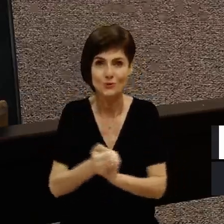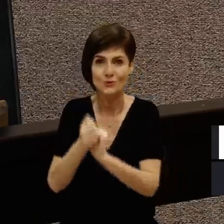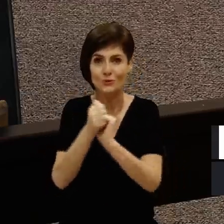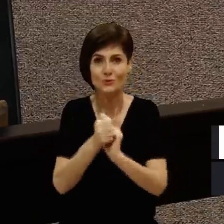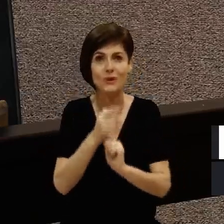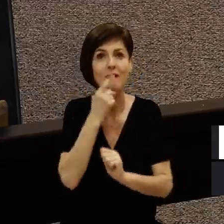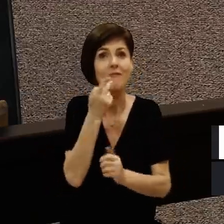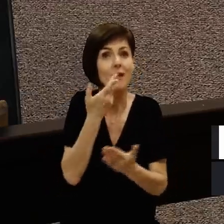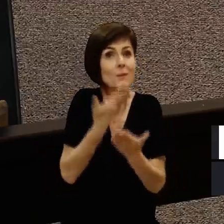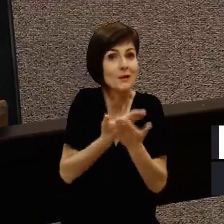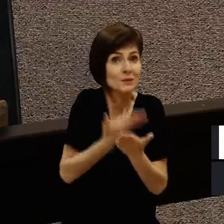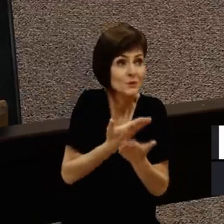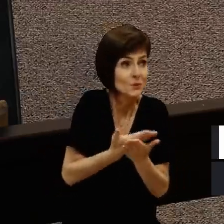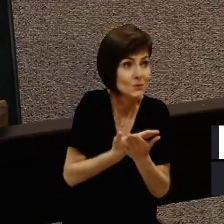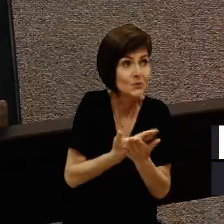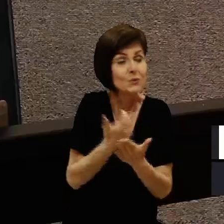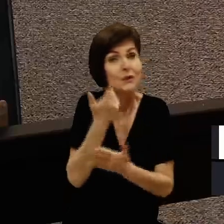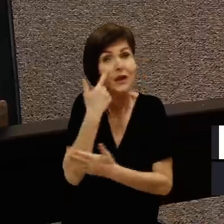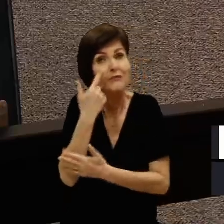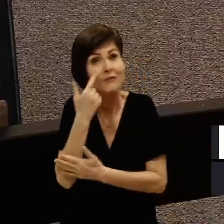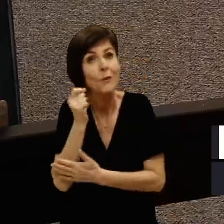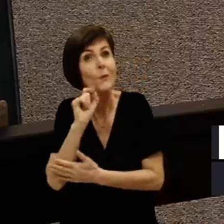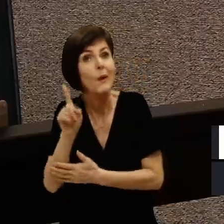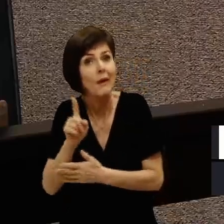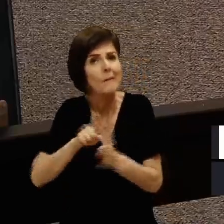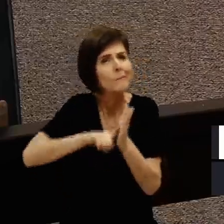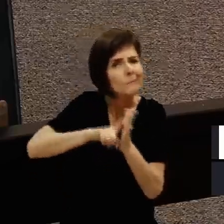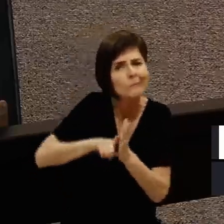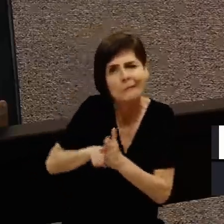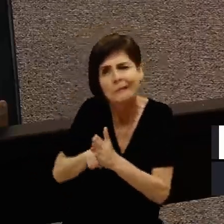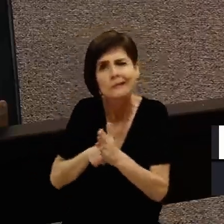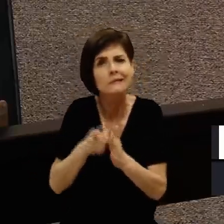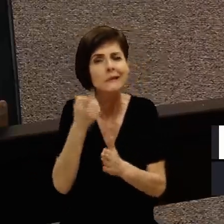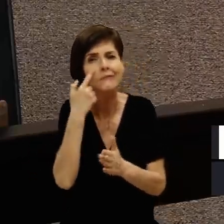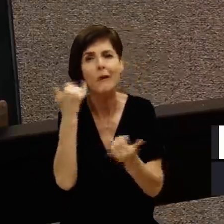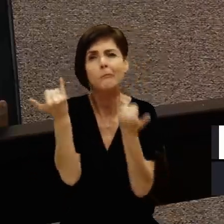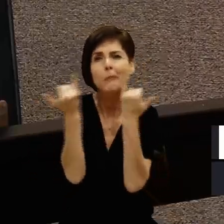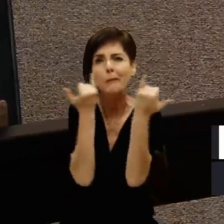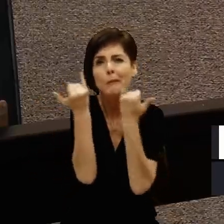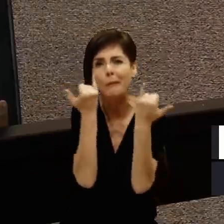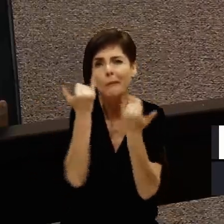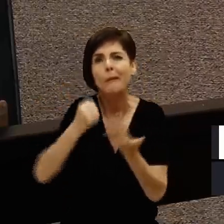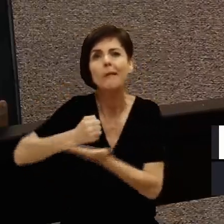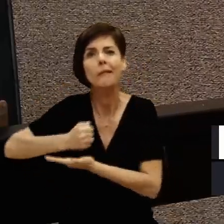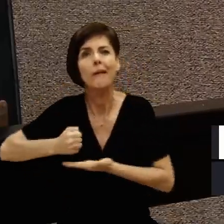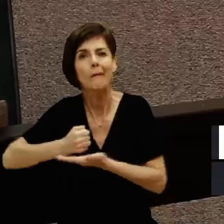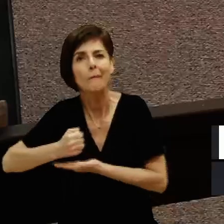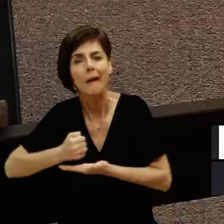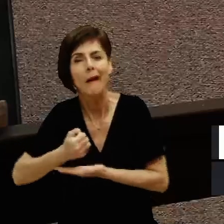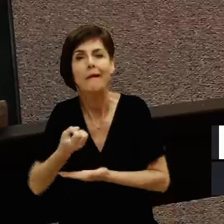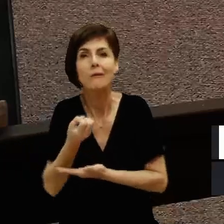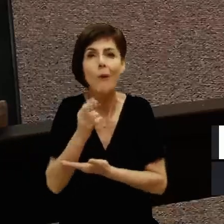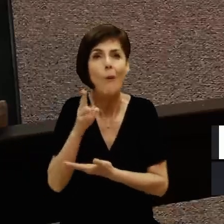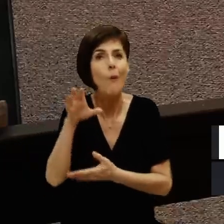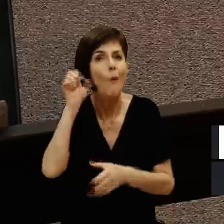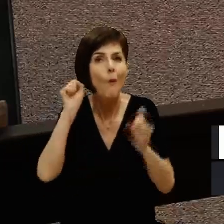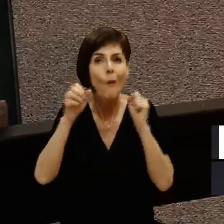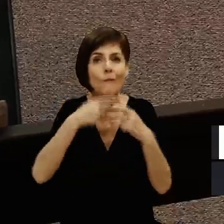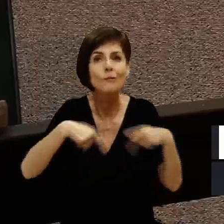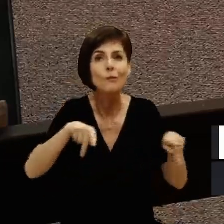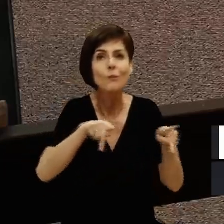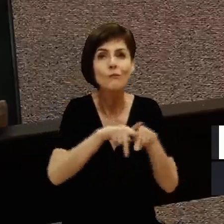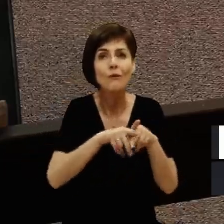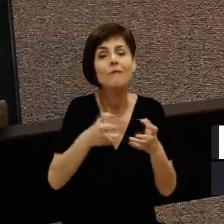gente estuda o cenário, porque a gente verifica as demandas, porque a gente ouve das bases, ouve da população e vem aqui